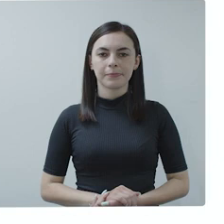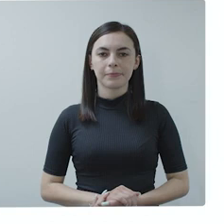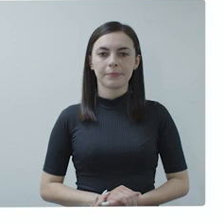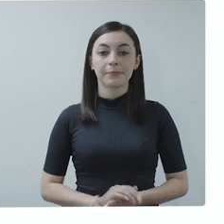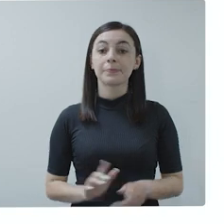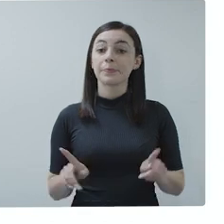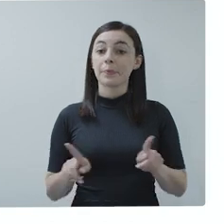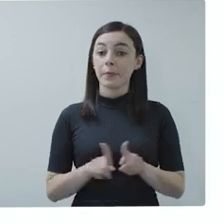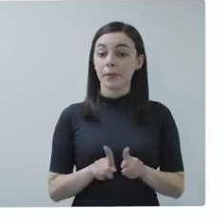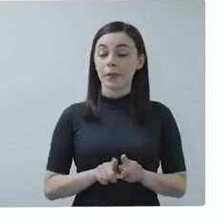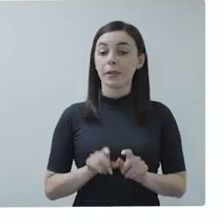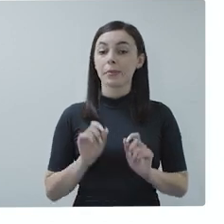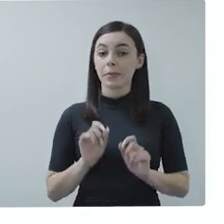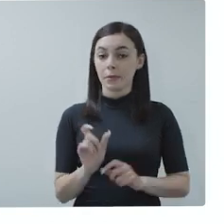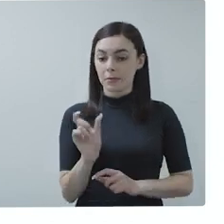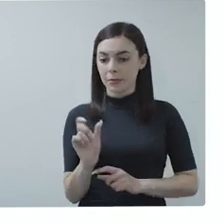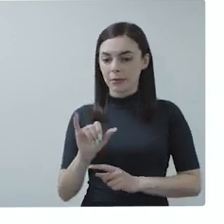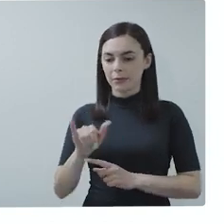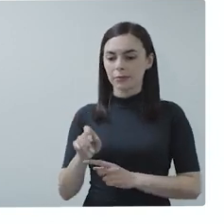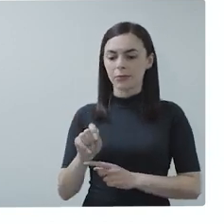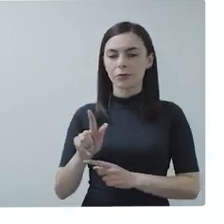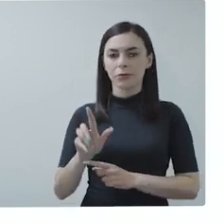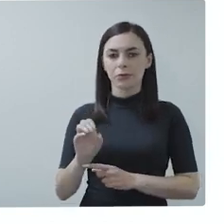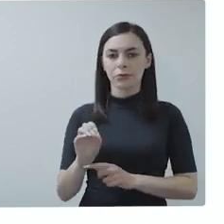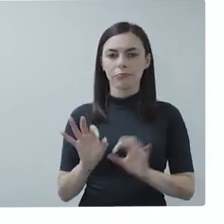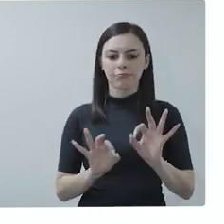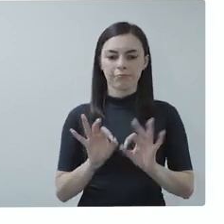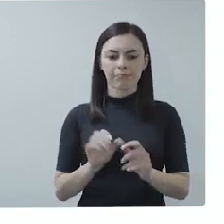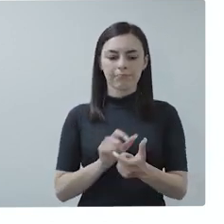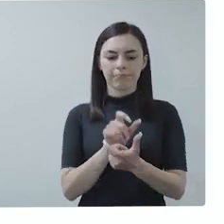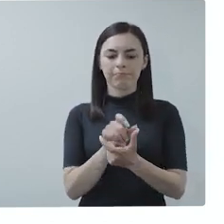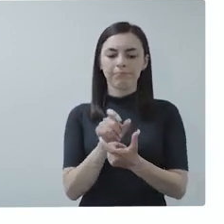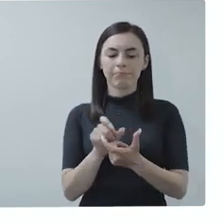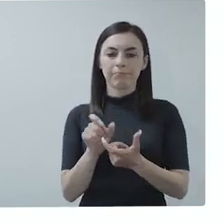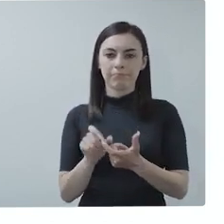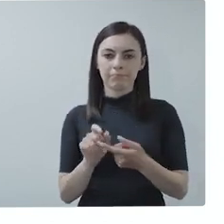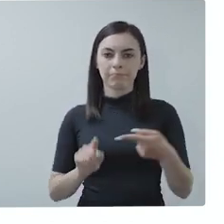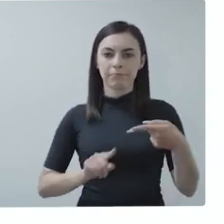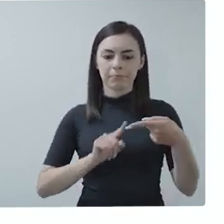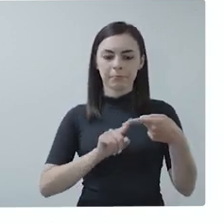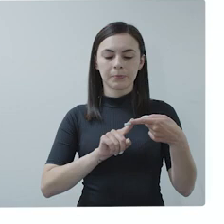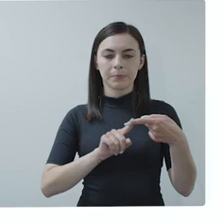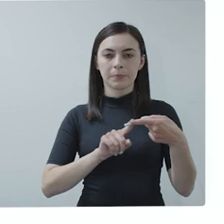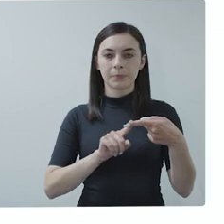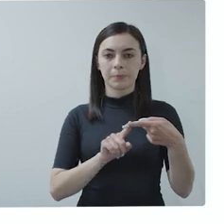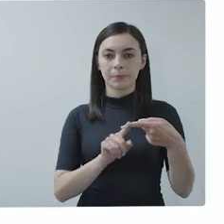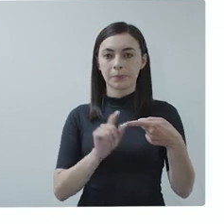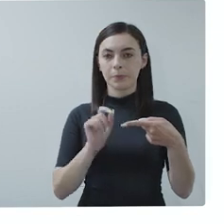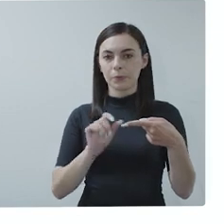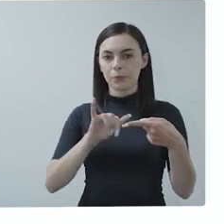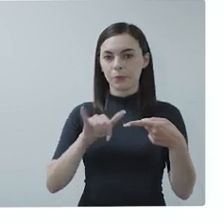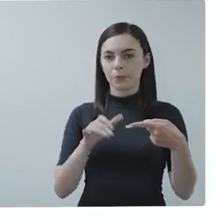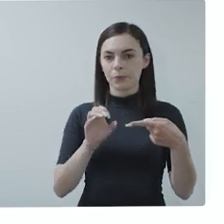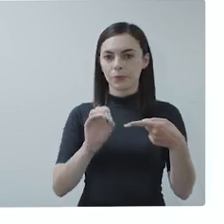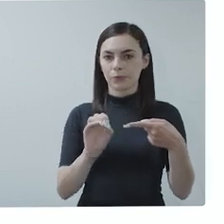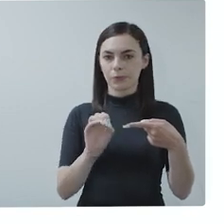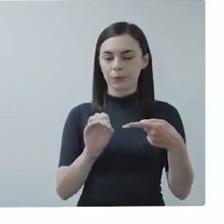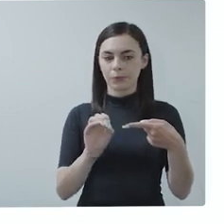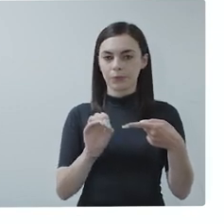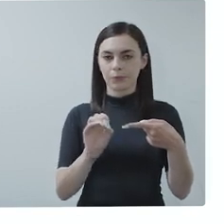Nós também podemos separar a palavra jogo em sílabas. A primeira sílaba é a sílaba